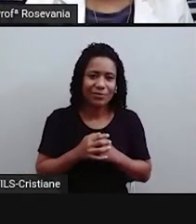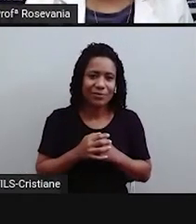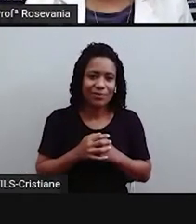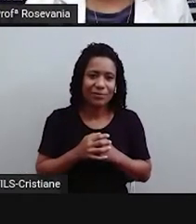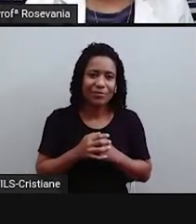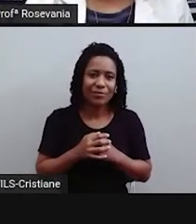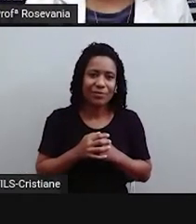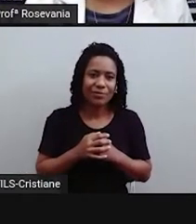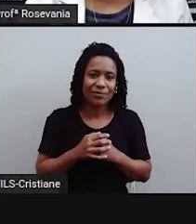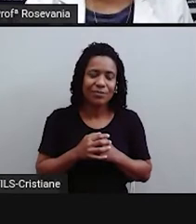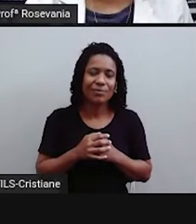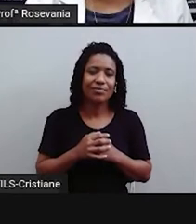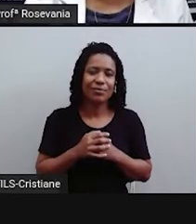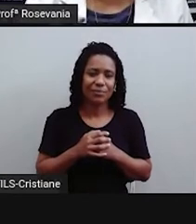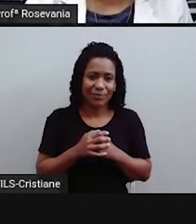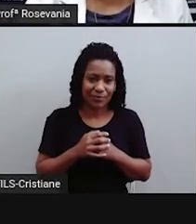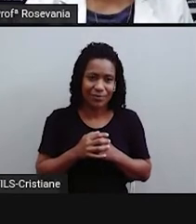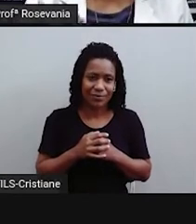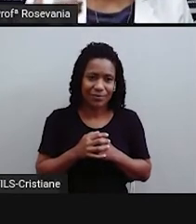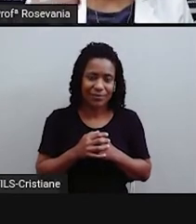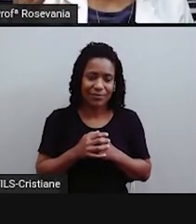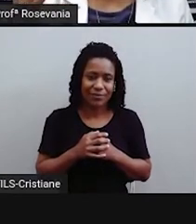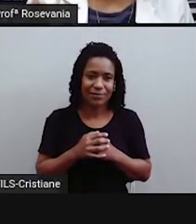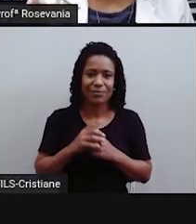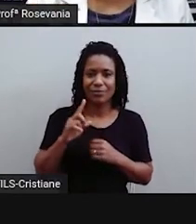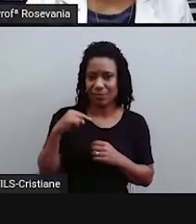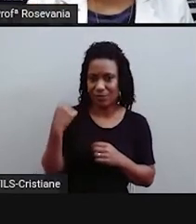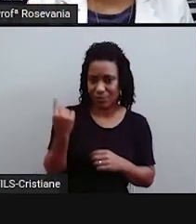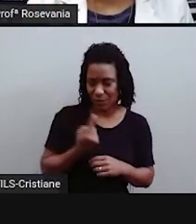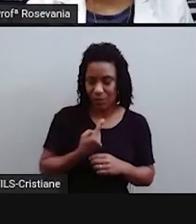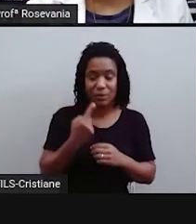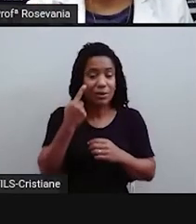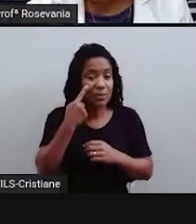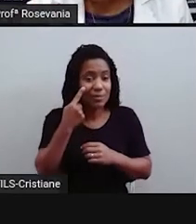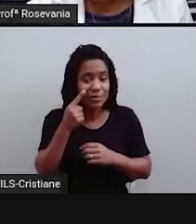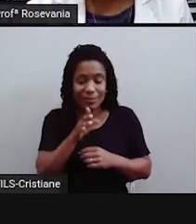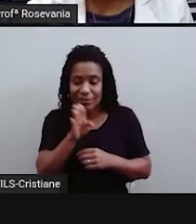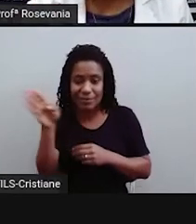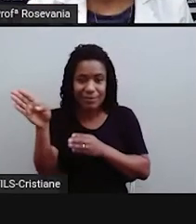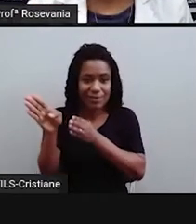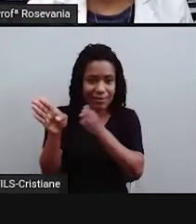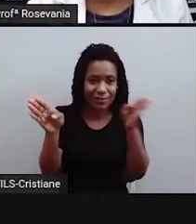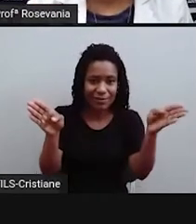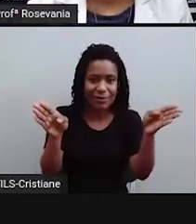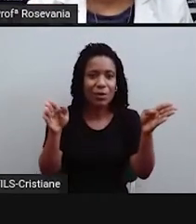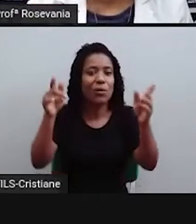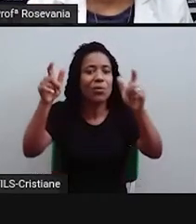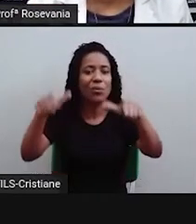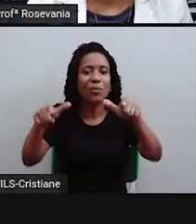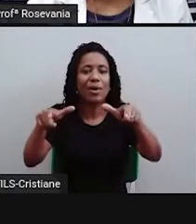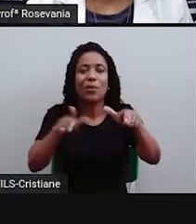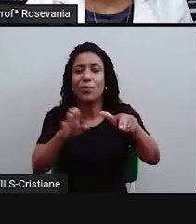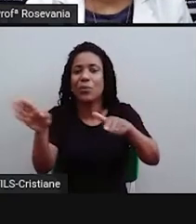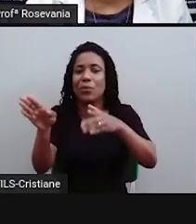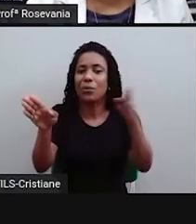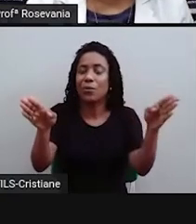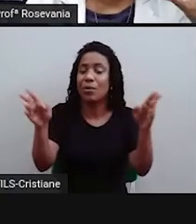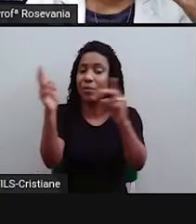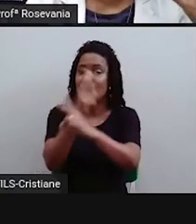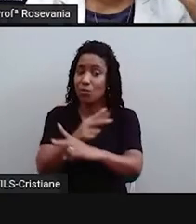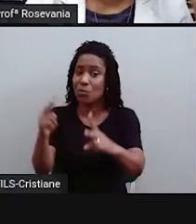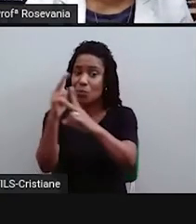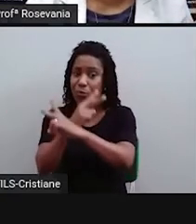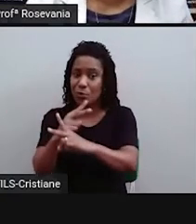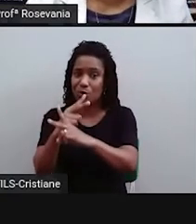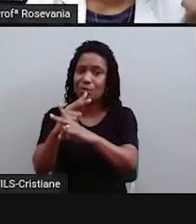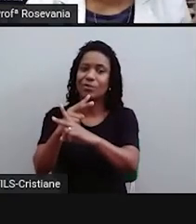as pinturas rupestres e pedras e tal, para a gente também ter uma orientação melhor do que a gente deveria, né, ir. Isso vocês lembram que a gente já